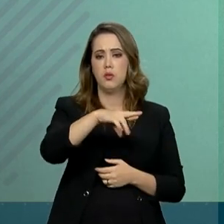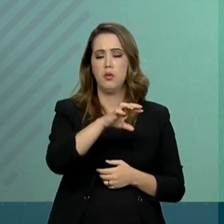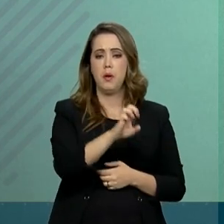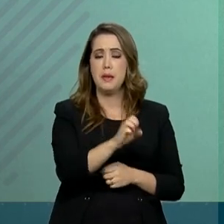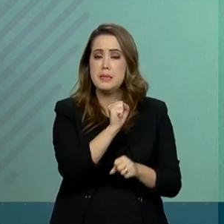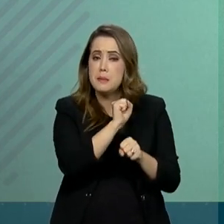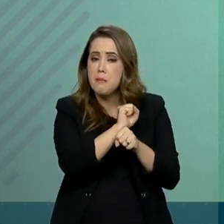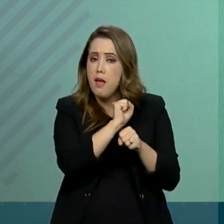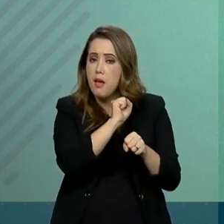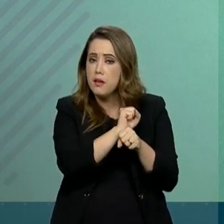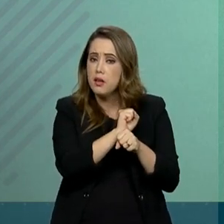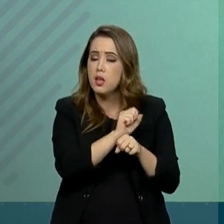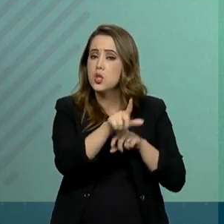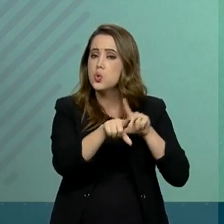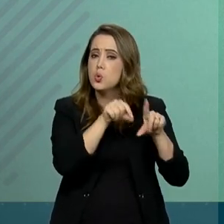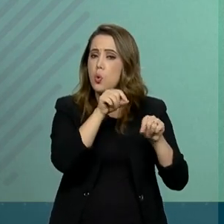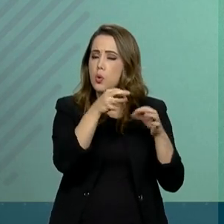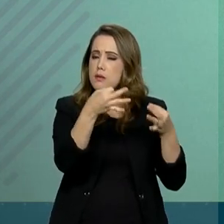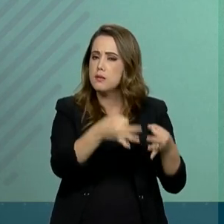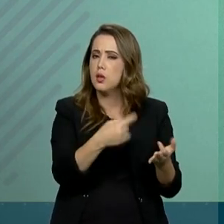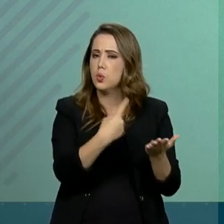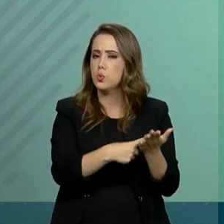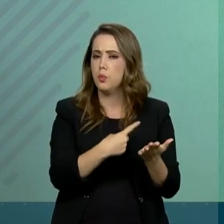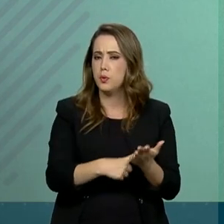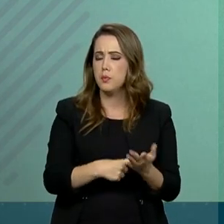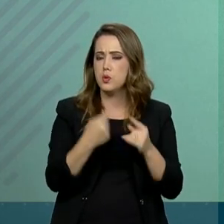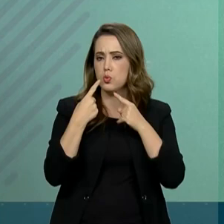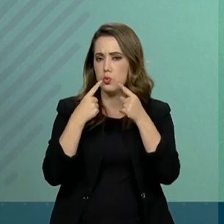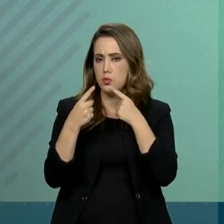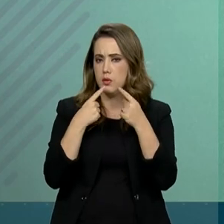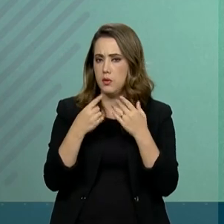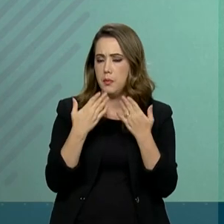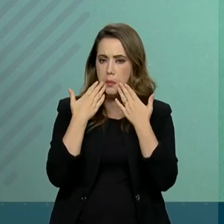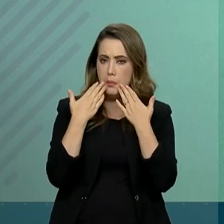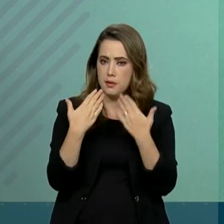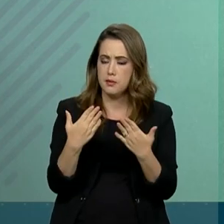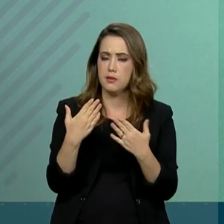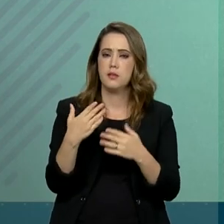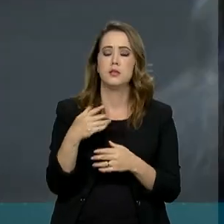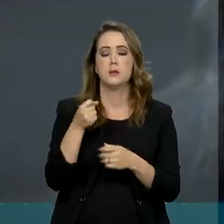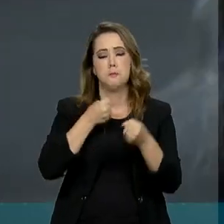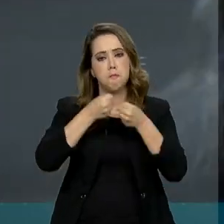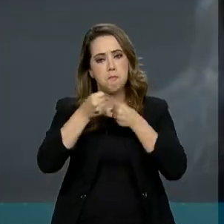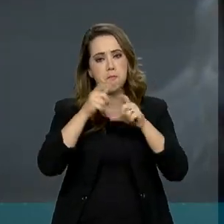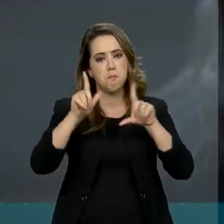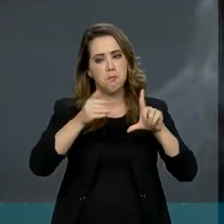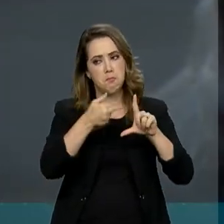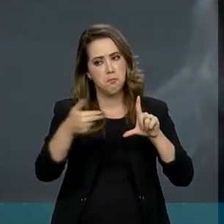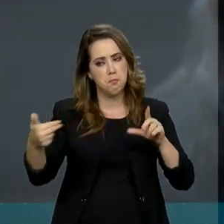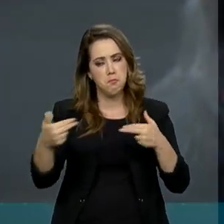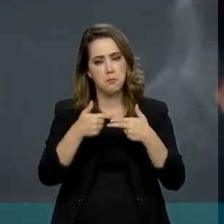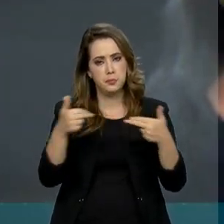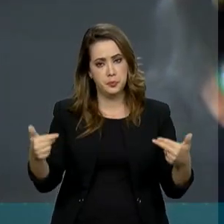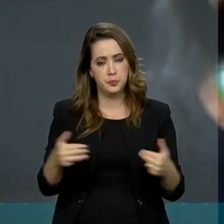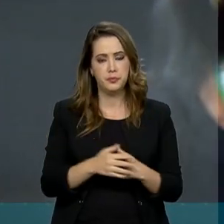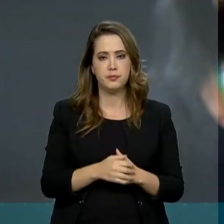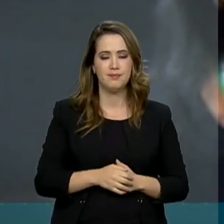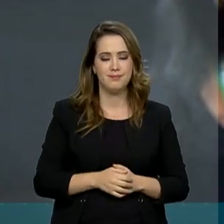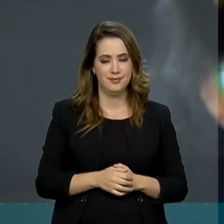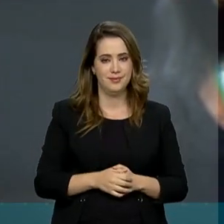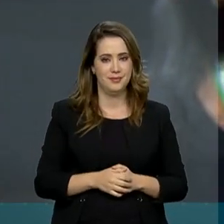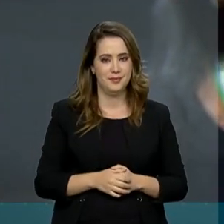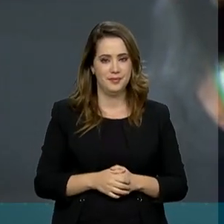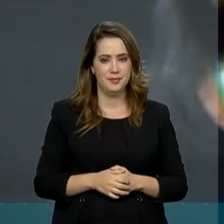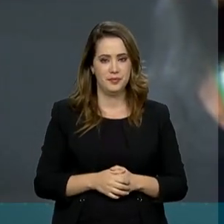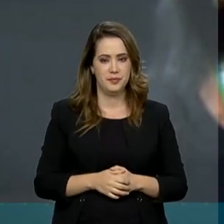esperam a definição exata tudo que venha ser discutido para apresentar à imprensa uma segunda é o presidente